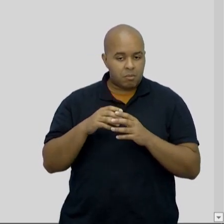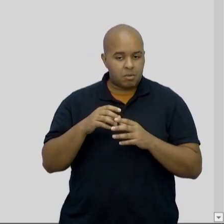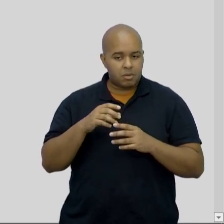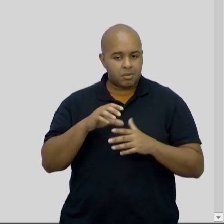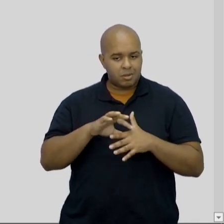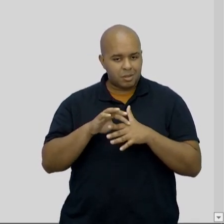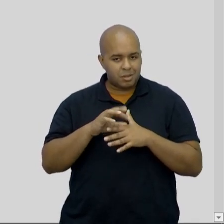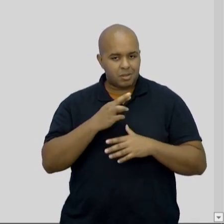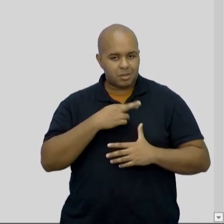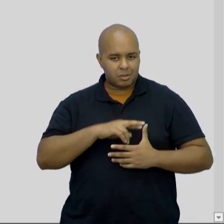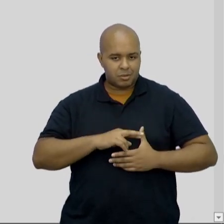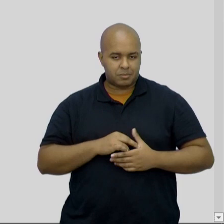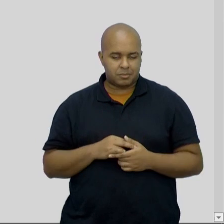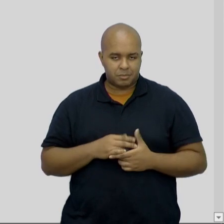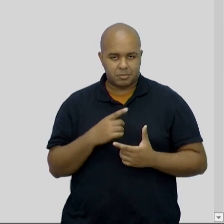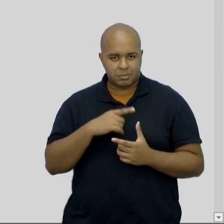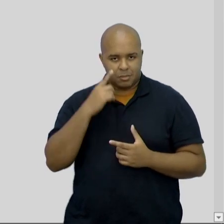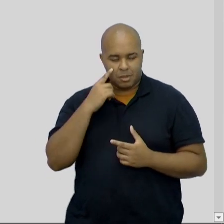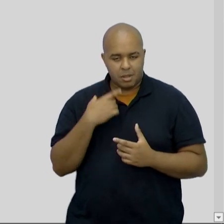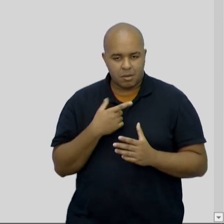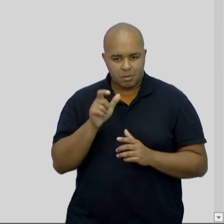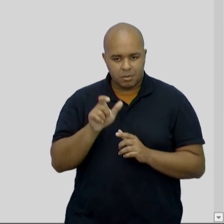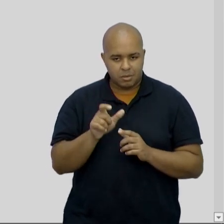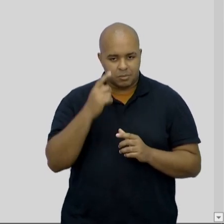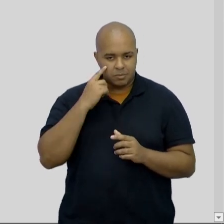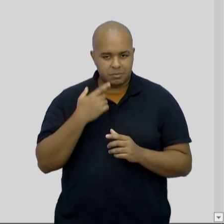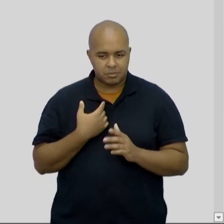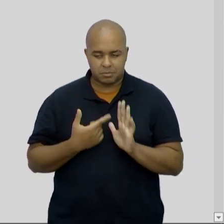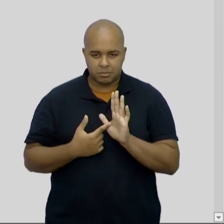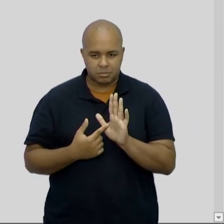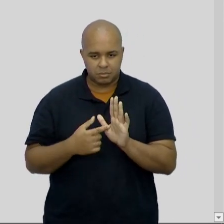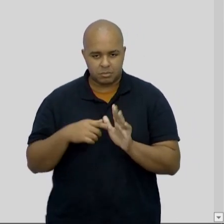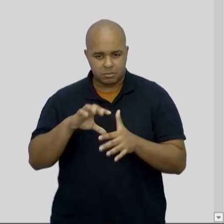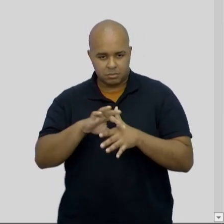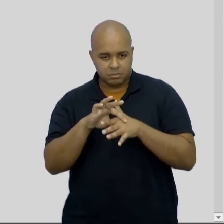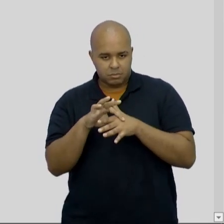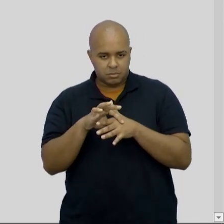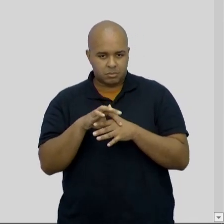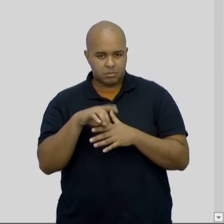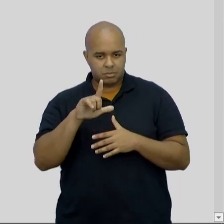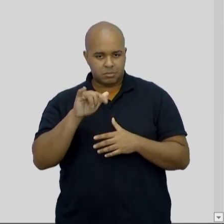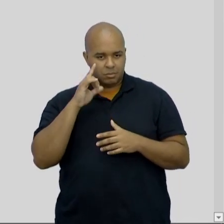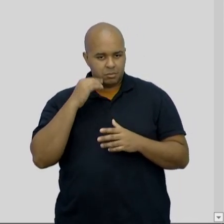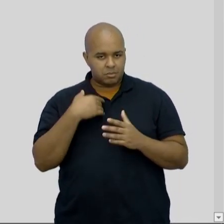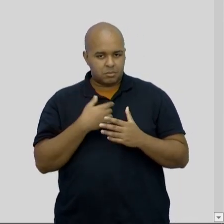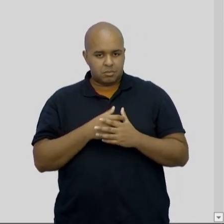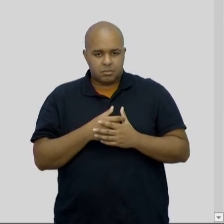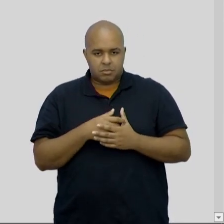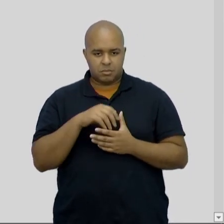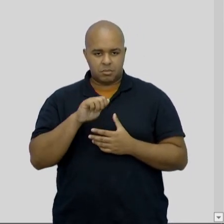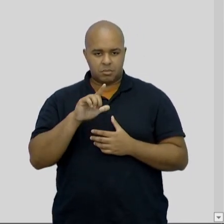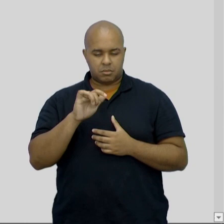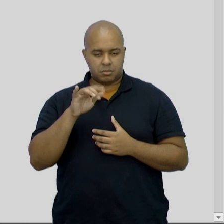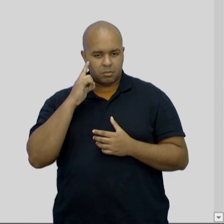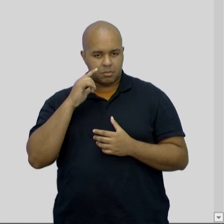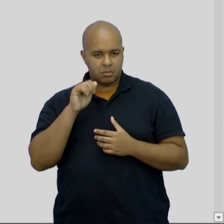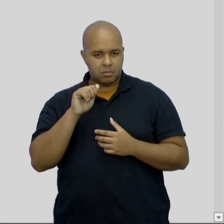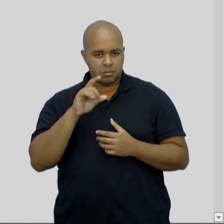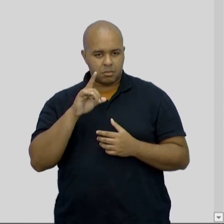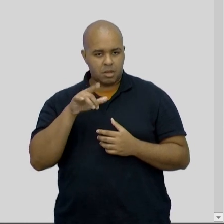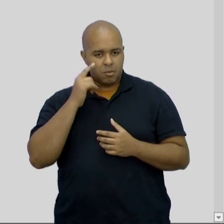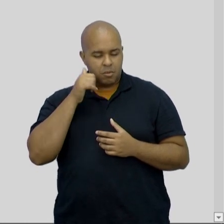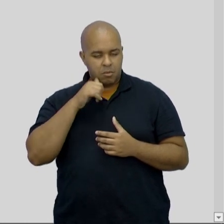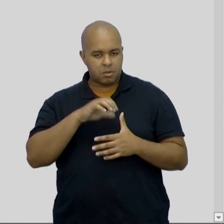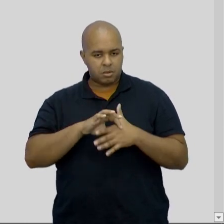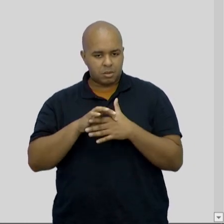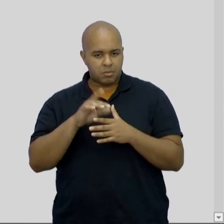líder e religião. Então, nós temos aqui um exemplo de líder, a Dirria Al-Qaina, que é uma